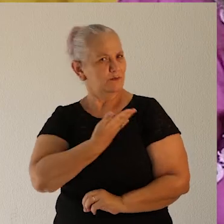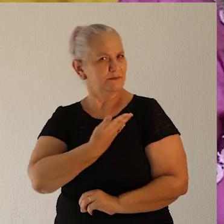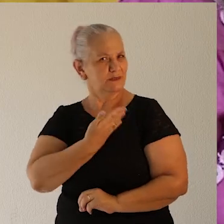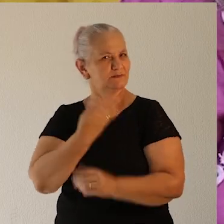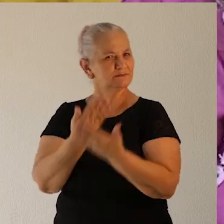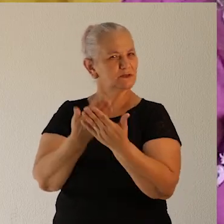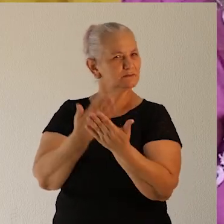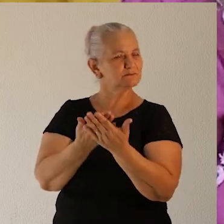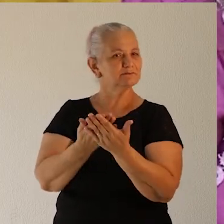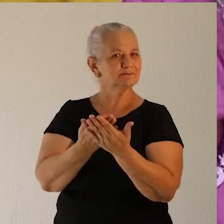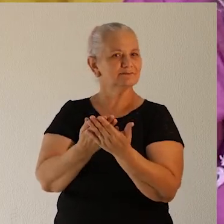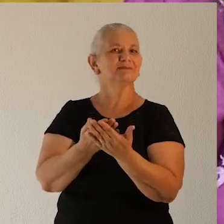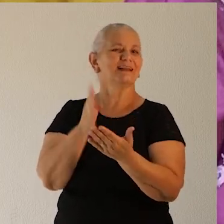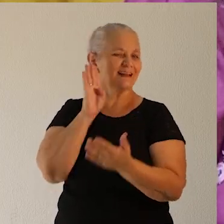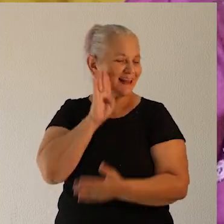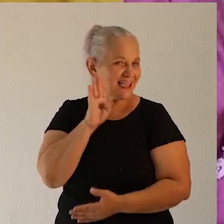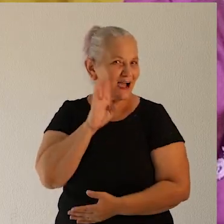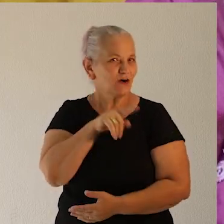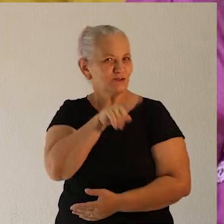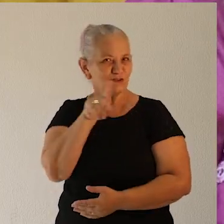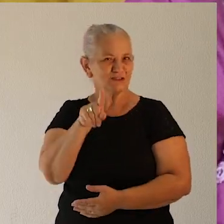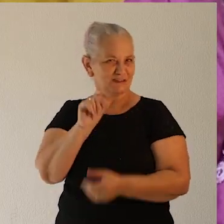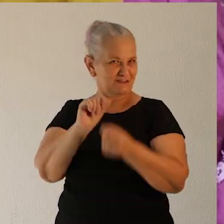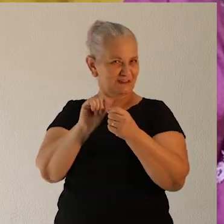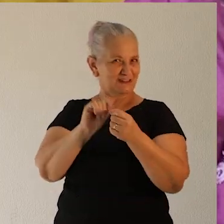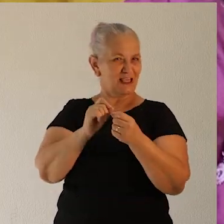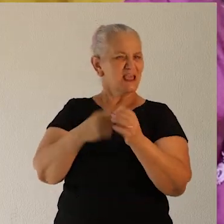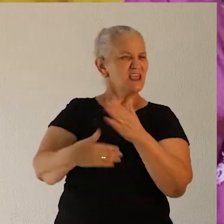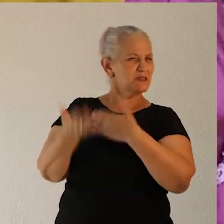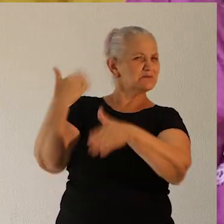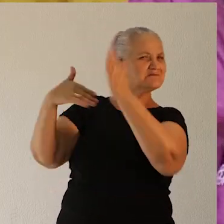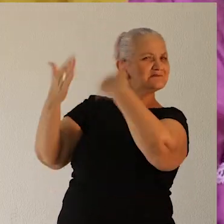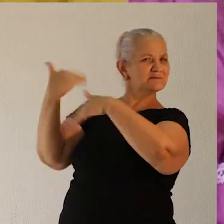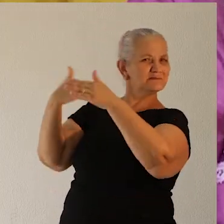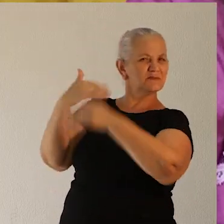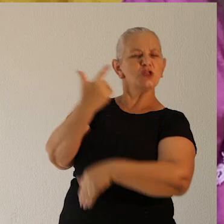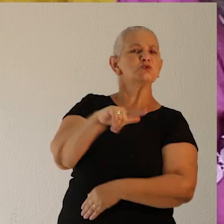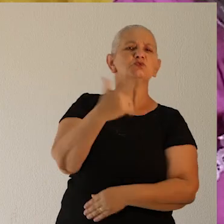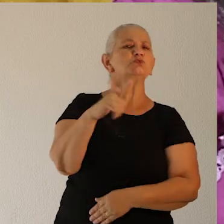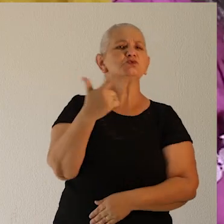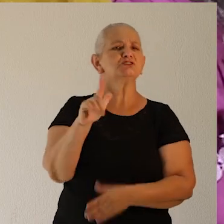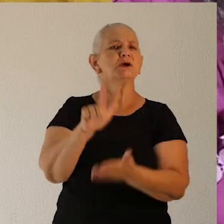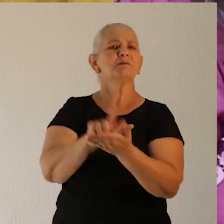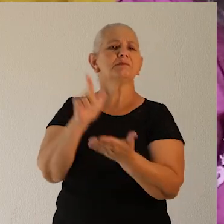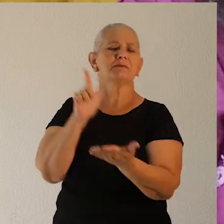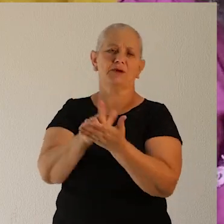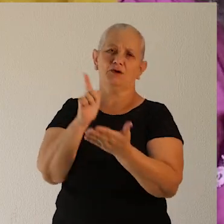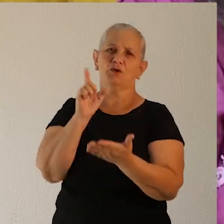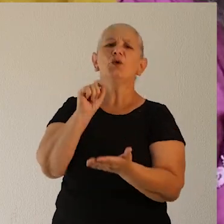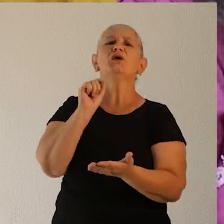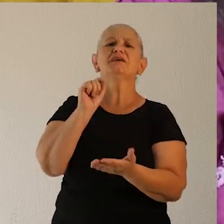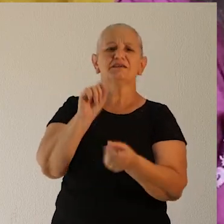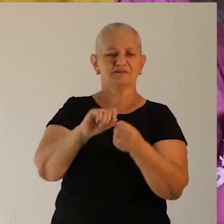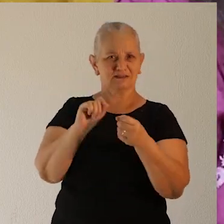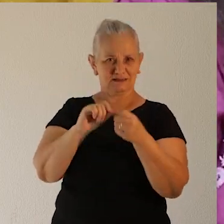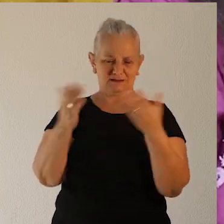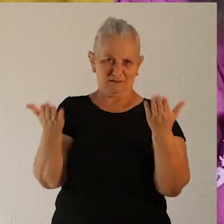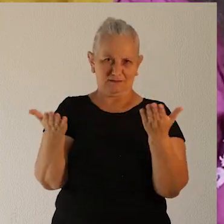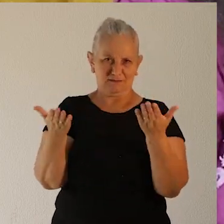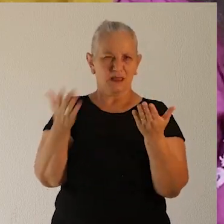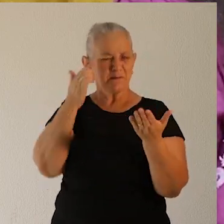ser bem legal se vocês fizerem isso. E antigamente, quando não existia papel, imagina, o que a gente faria? É, imagina, como é que